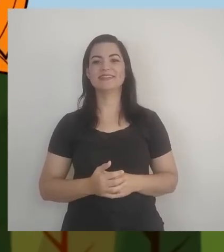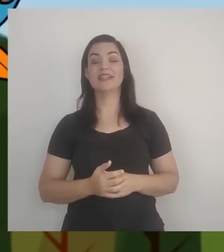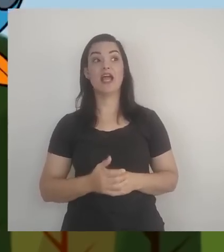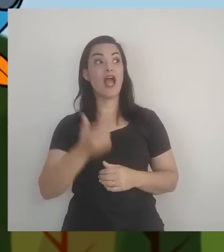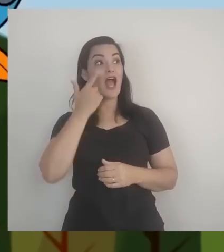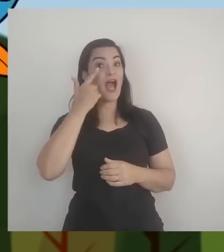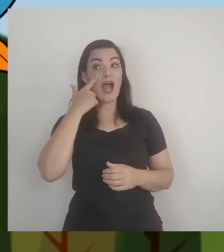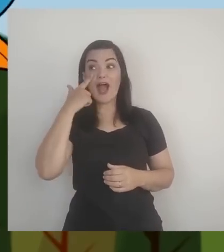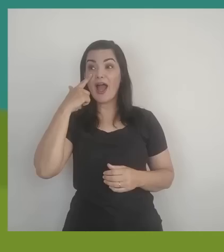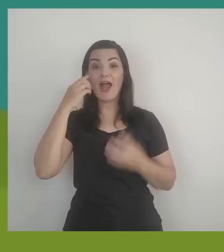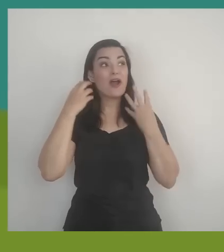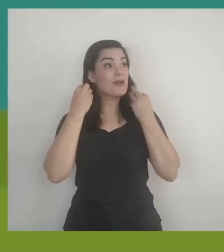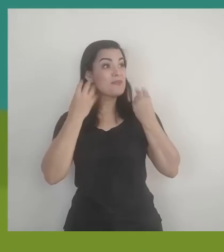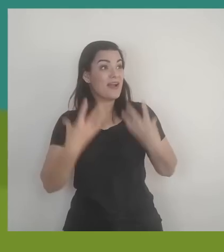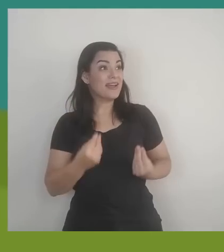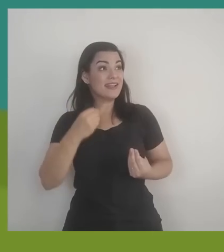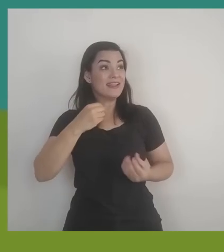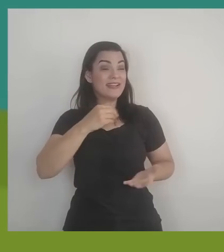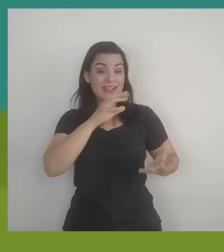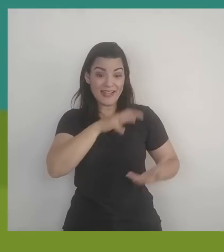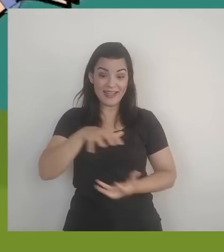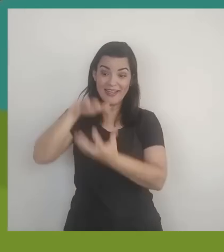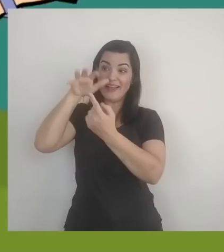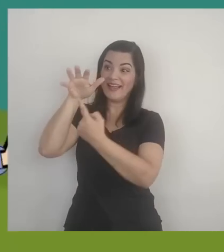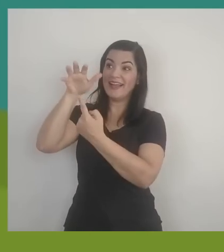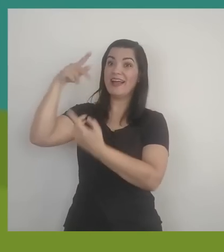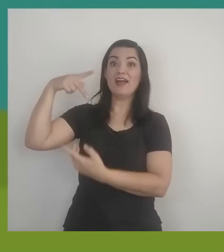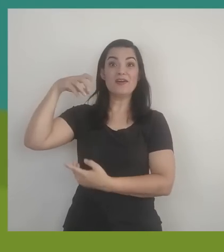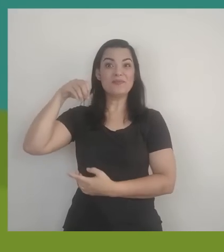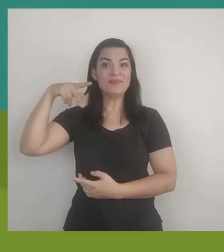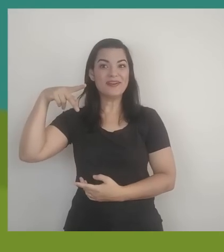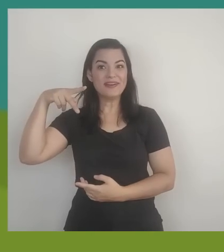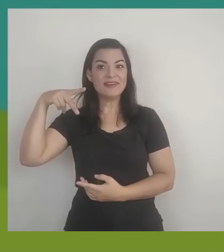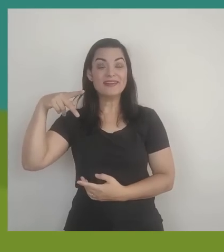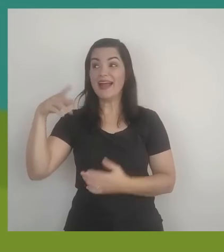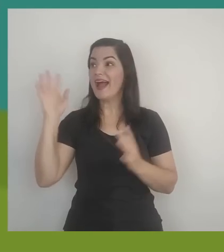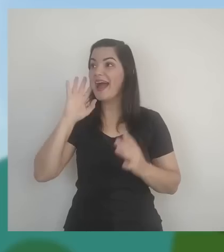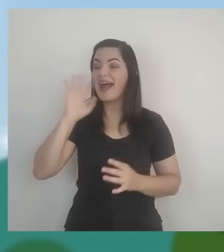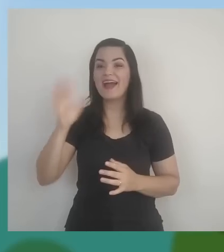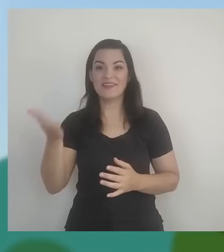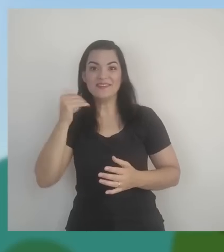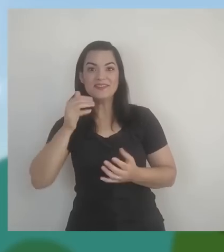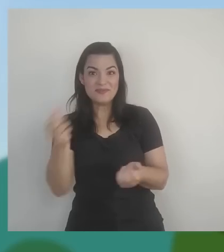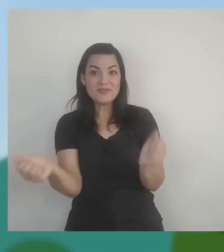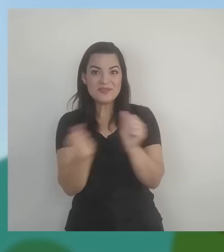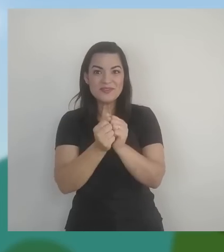Olha, Marina, uma pop. É mesmo uma pop! Vamos abrir essa pop juntos?